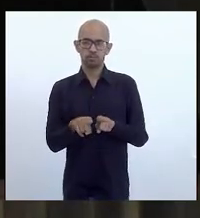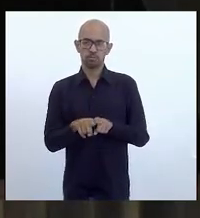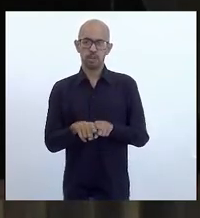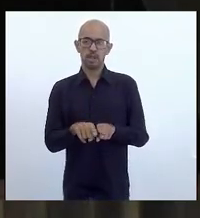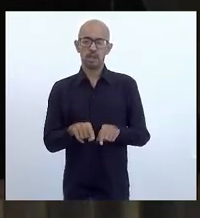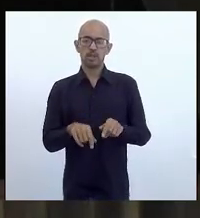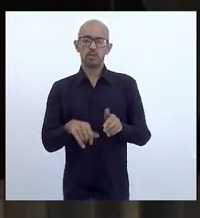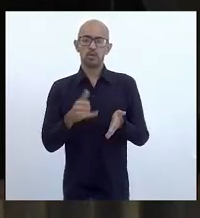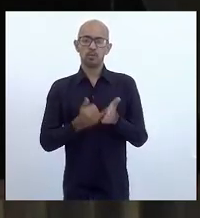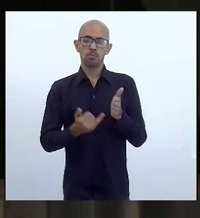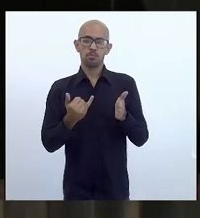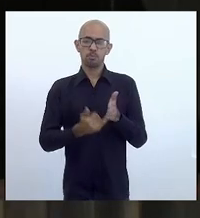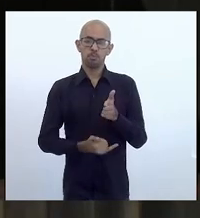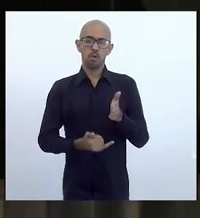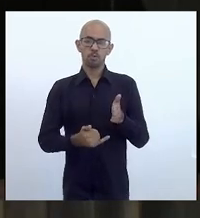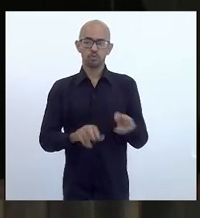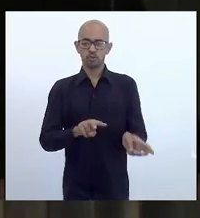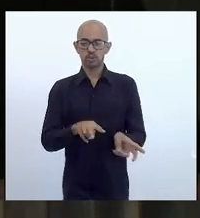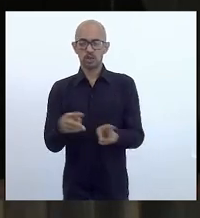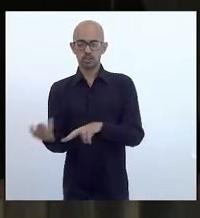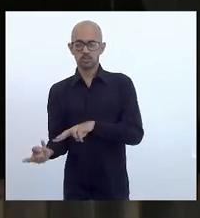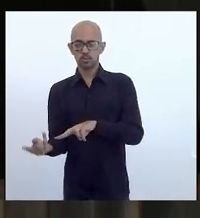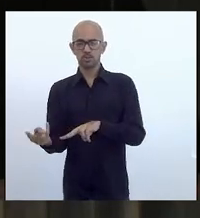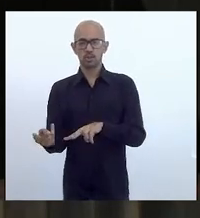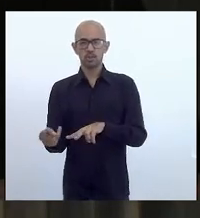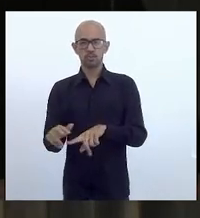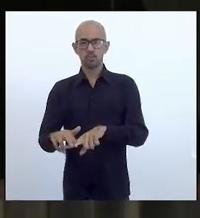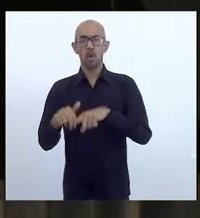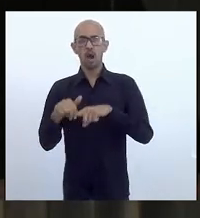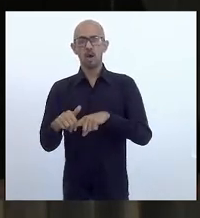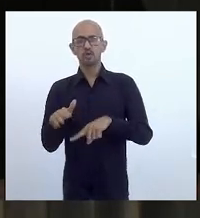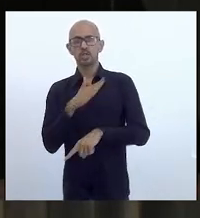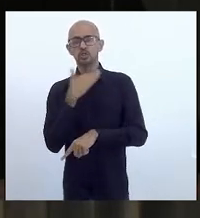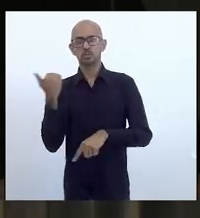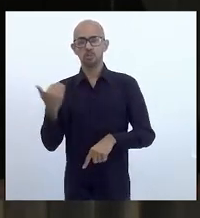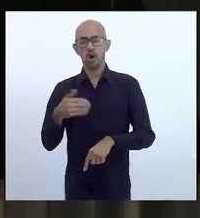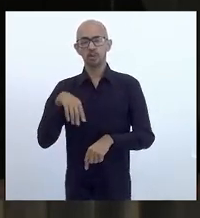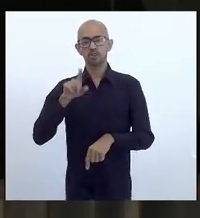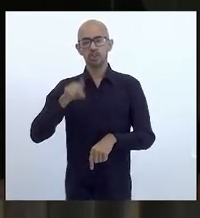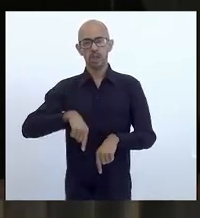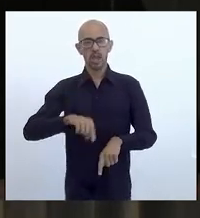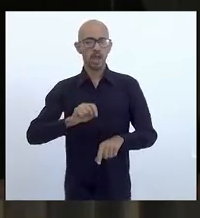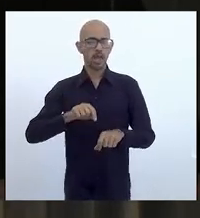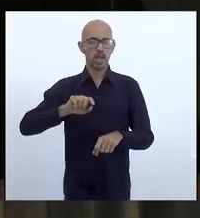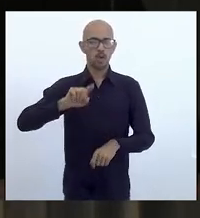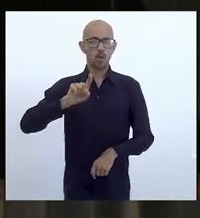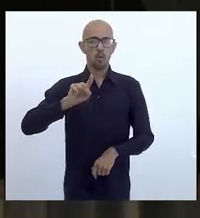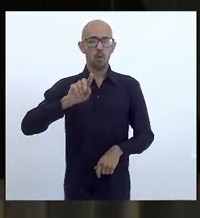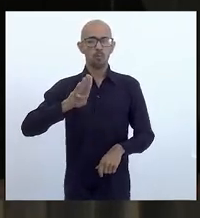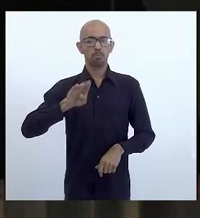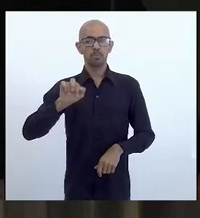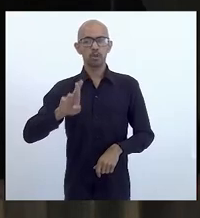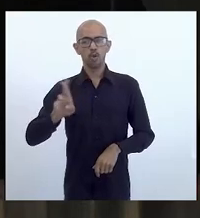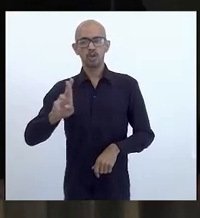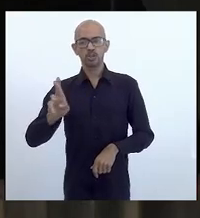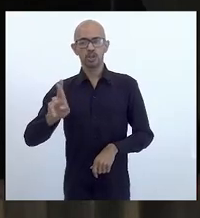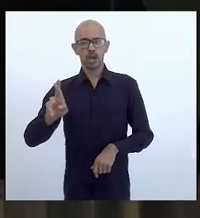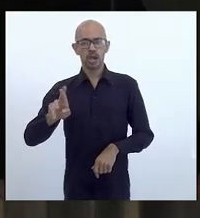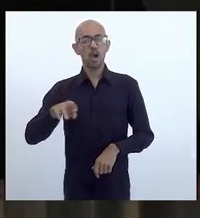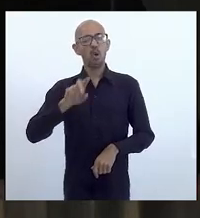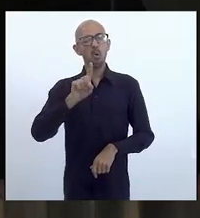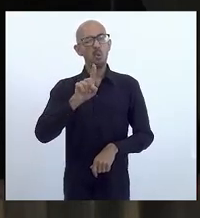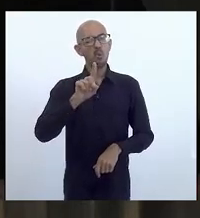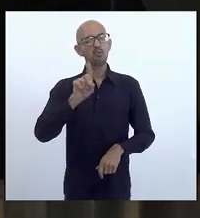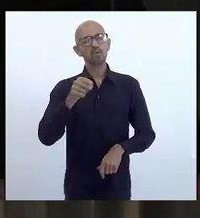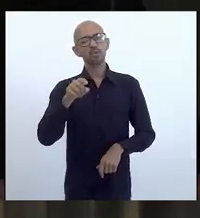de transmissão de causa-mortes e doação, uma arrecadação prevista de 1 bilhão e 600 milhões, com um